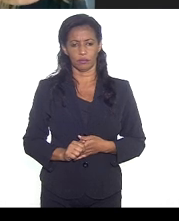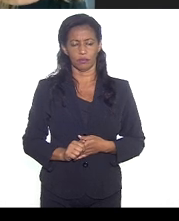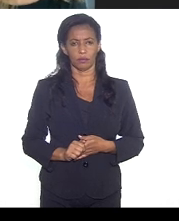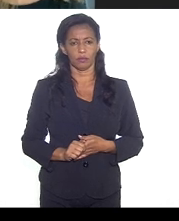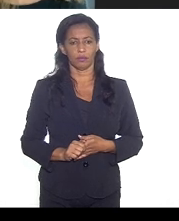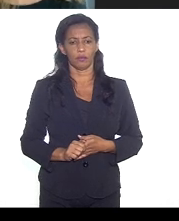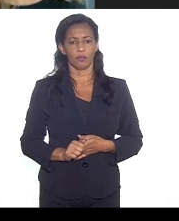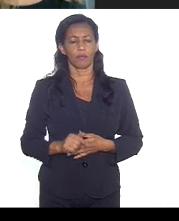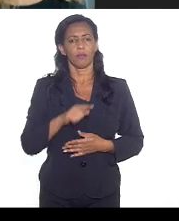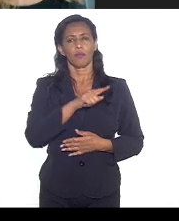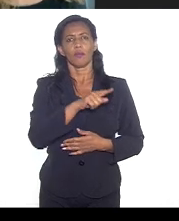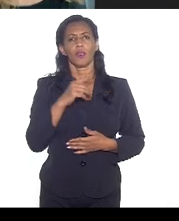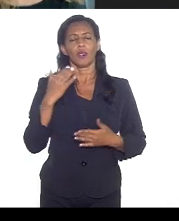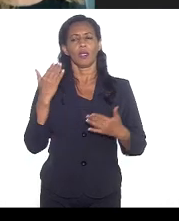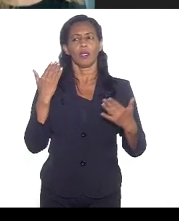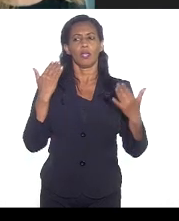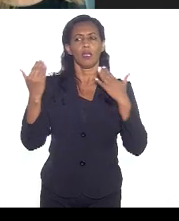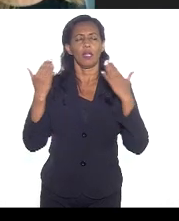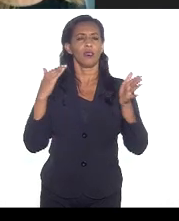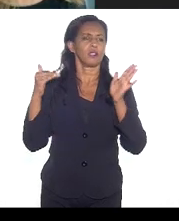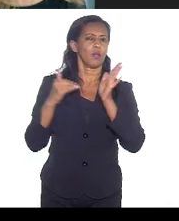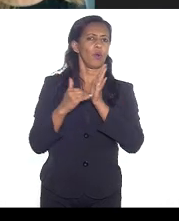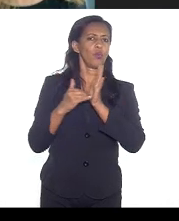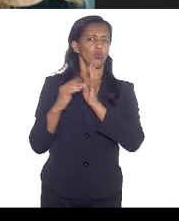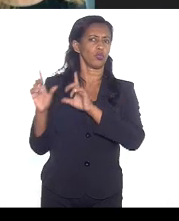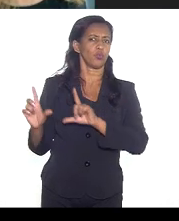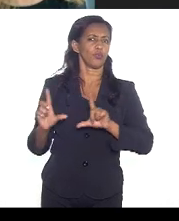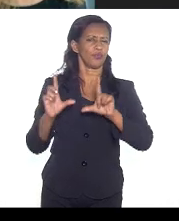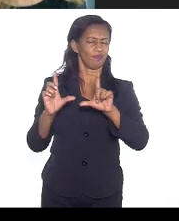relação ao último, esse último quesito.